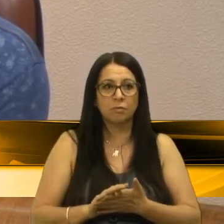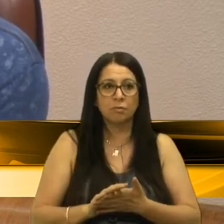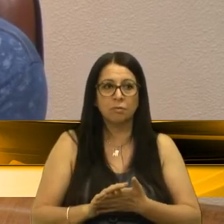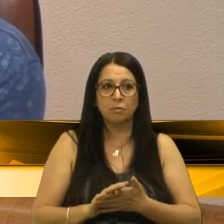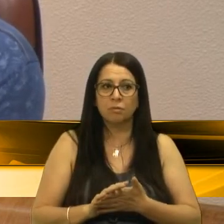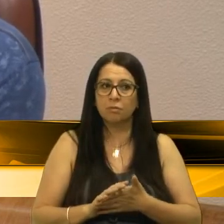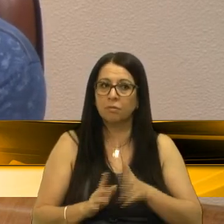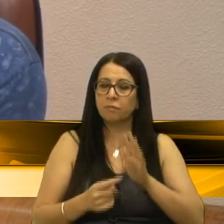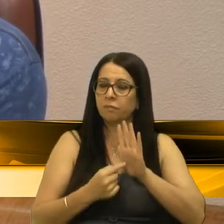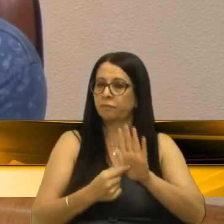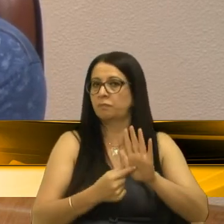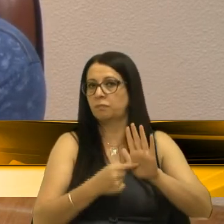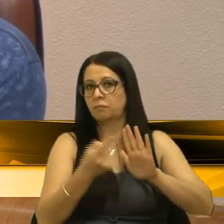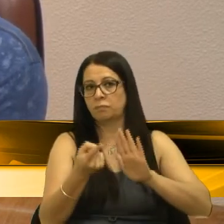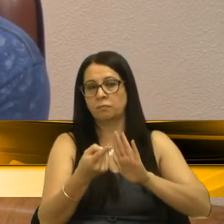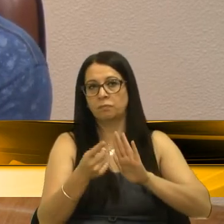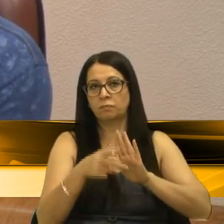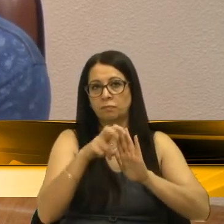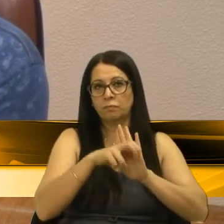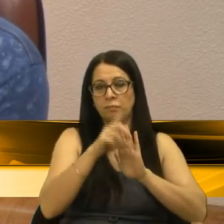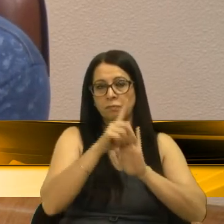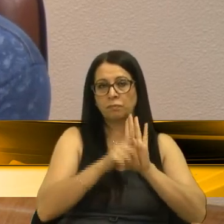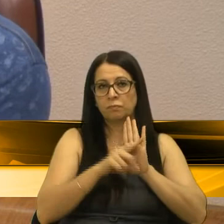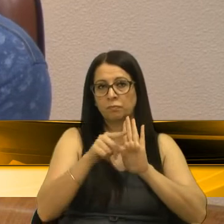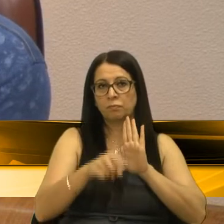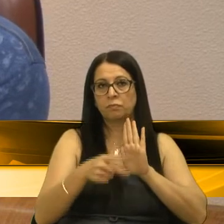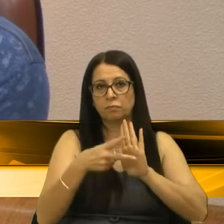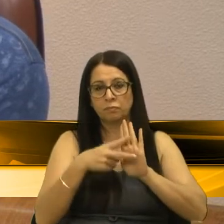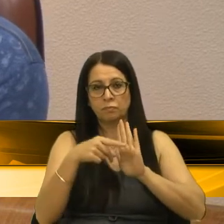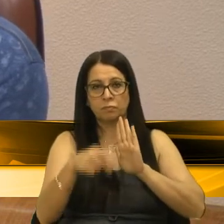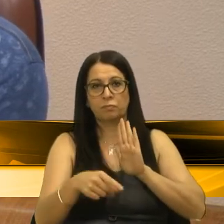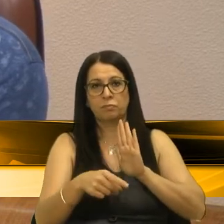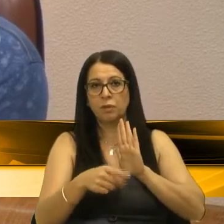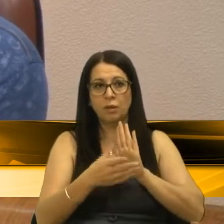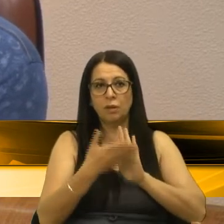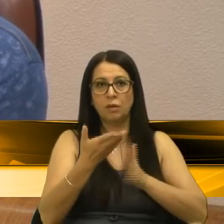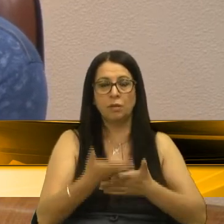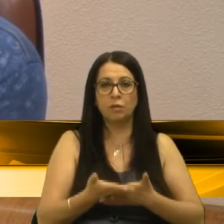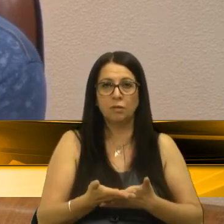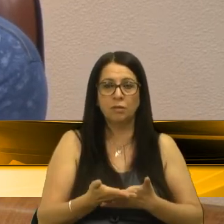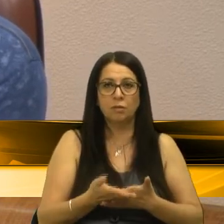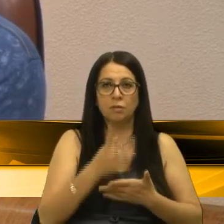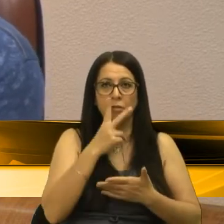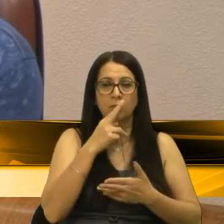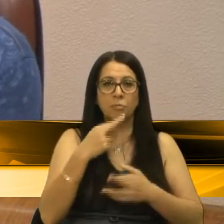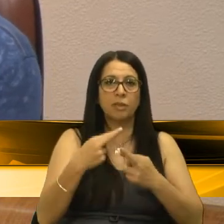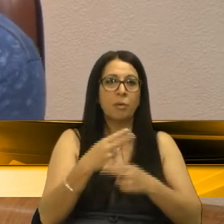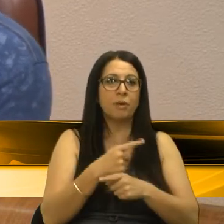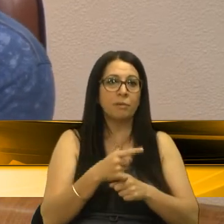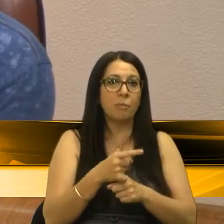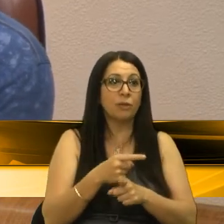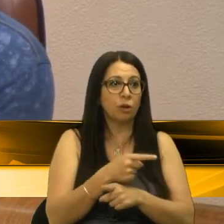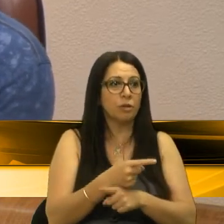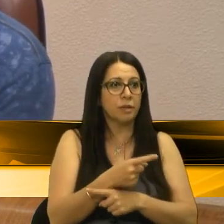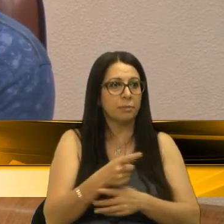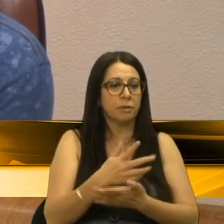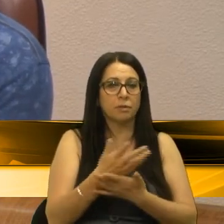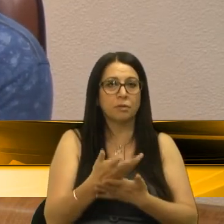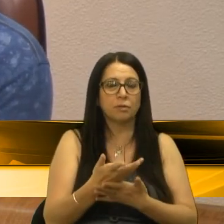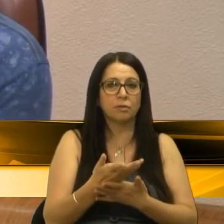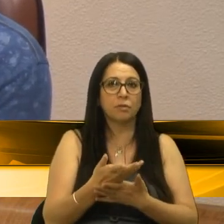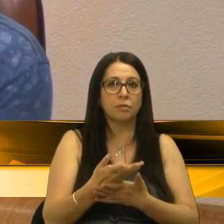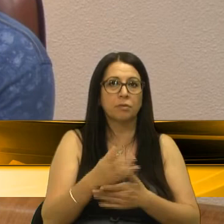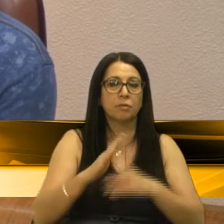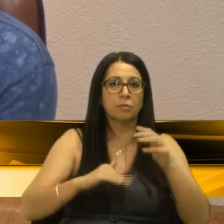nos termos do artigo 25º desse decreto. 2. Sejam atendidos os parâmetros de incomodidade relativos ao ruído e ao horário de carga e descarga até a